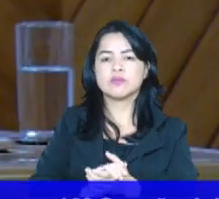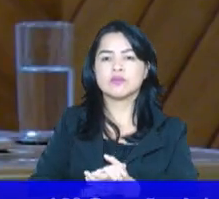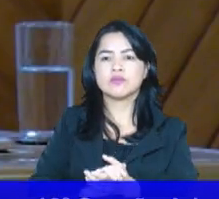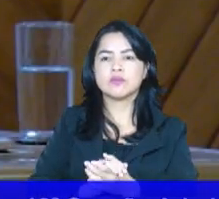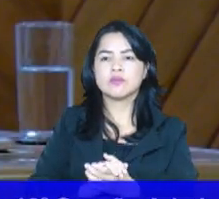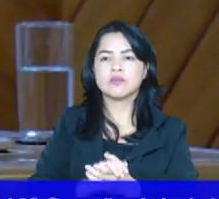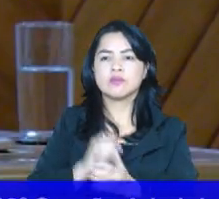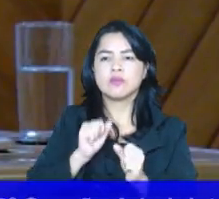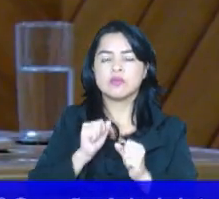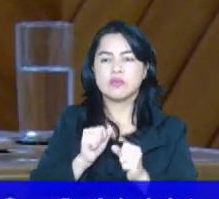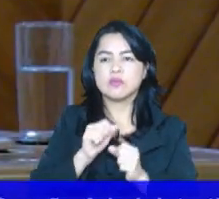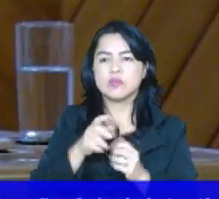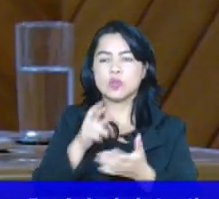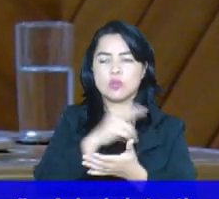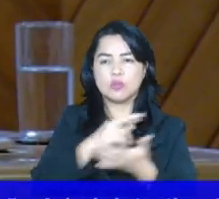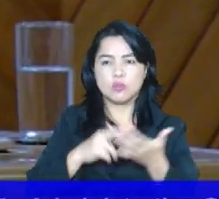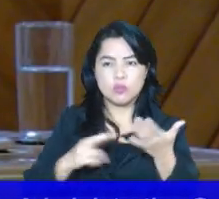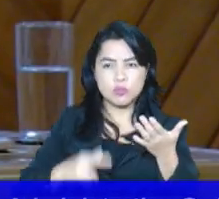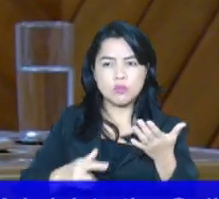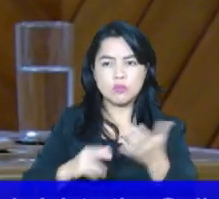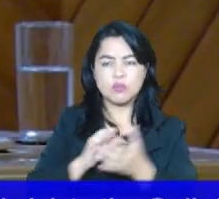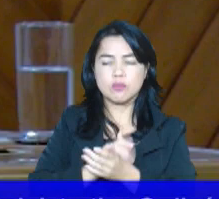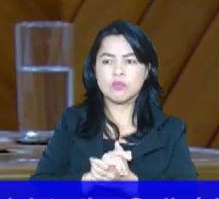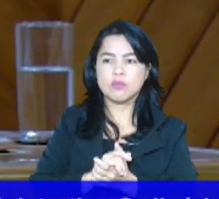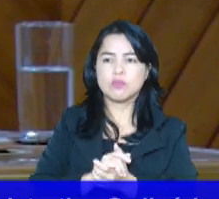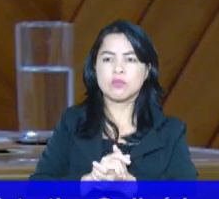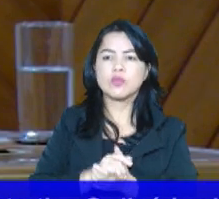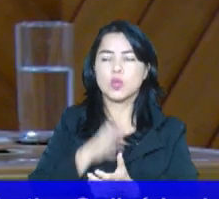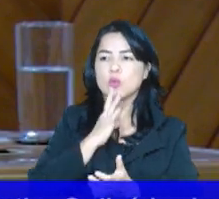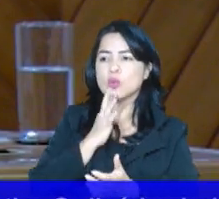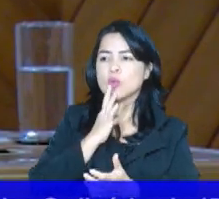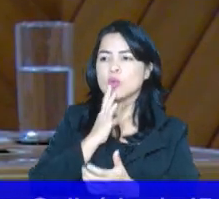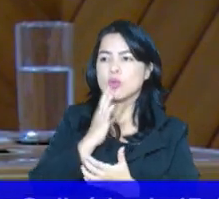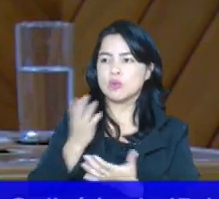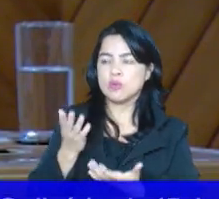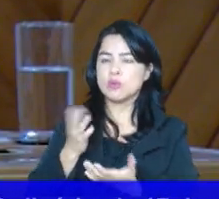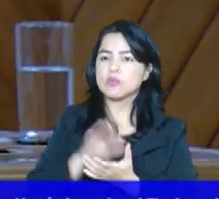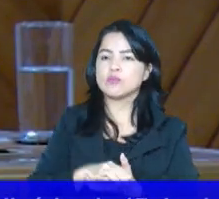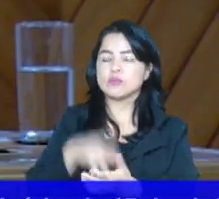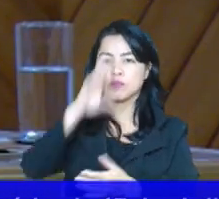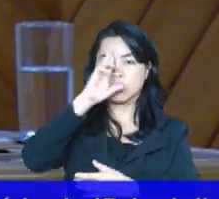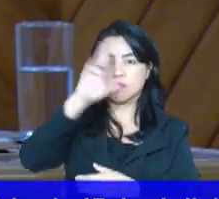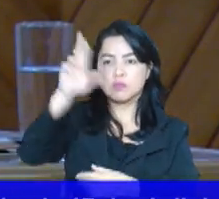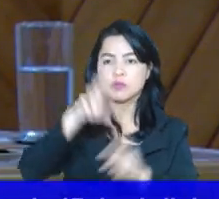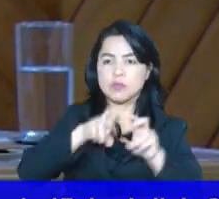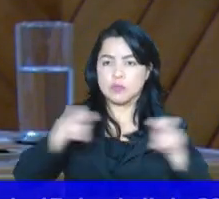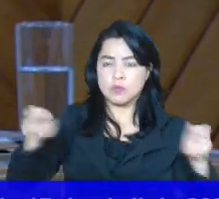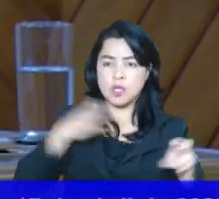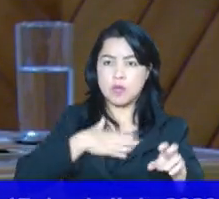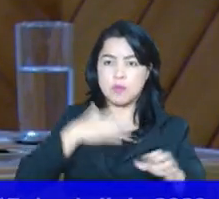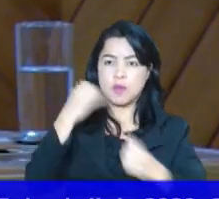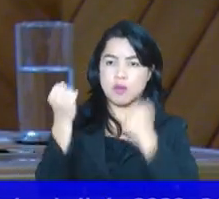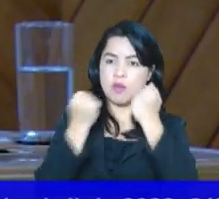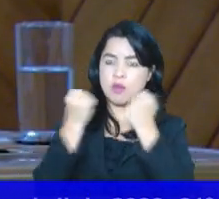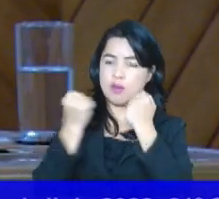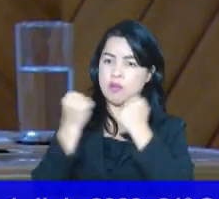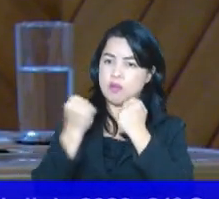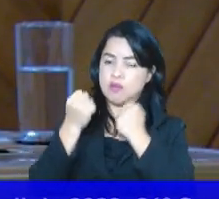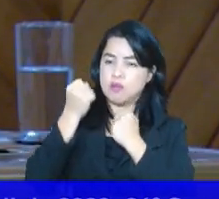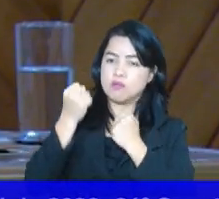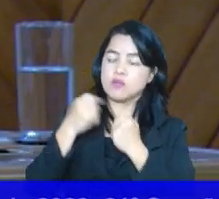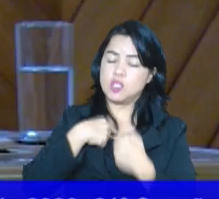de admissibilidade, conheço do recurso. Conhecido, pode prosseguir. Excelências, na minha avaliação, de forma